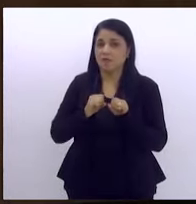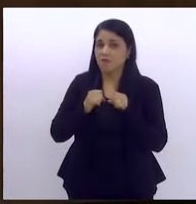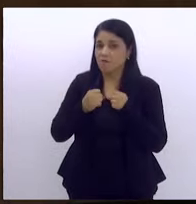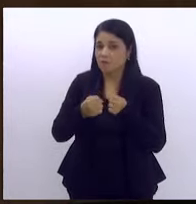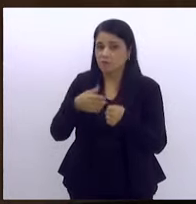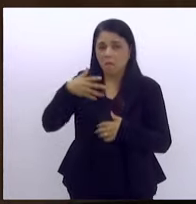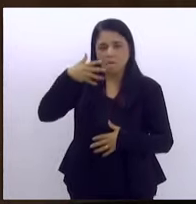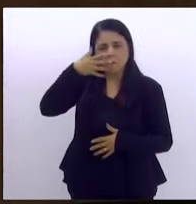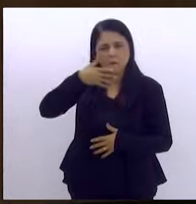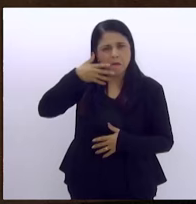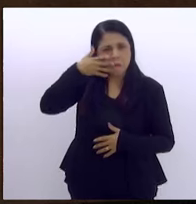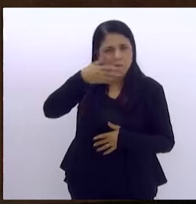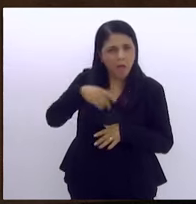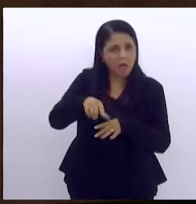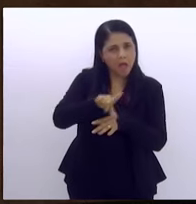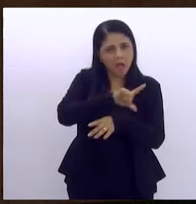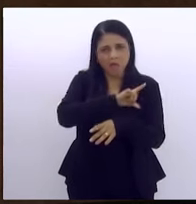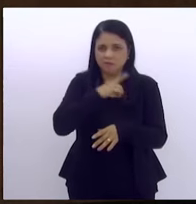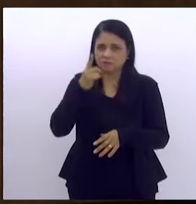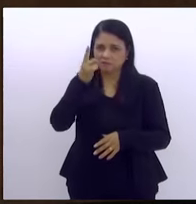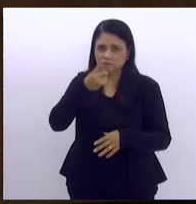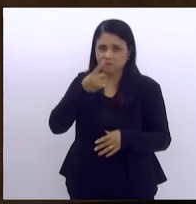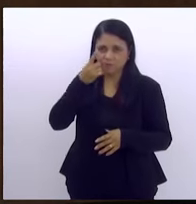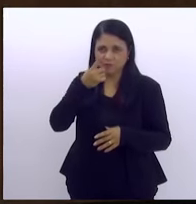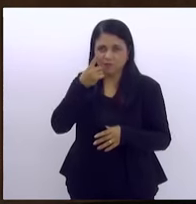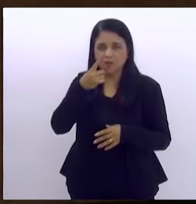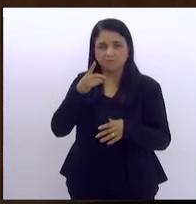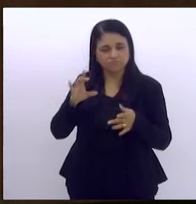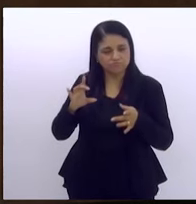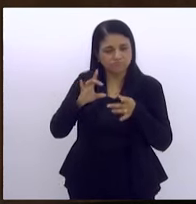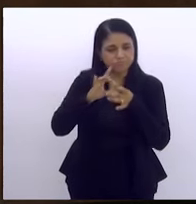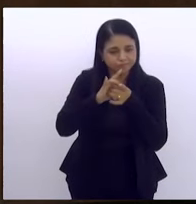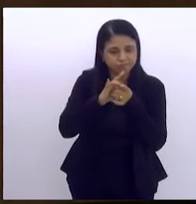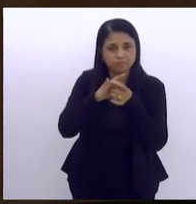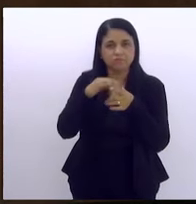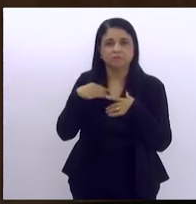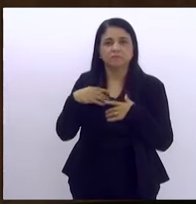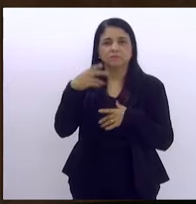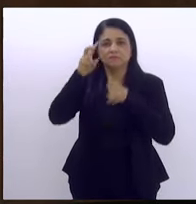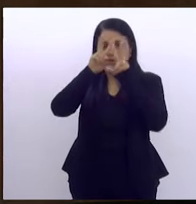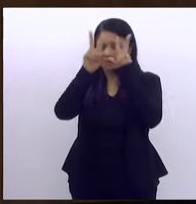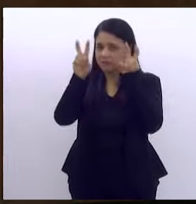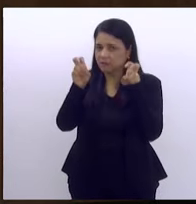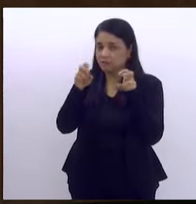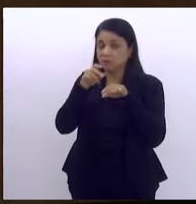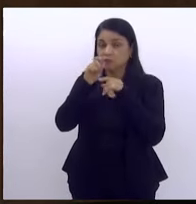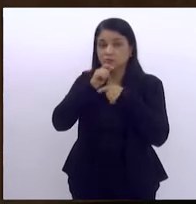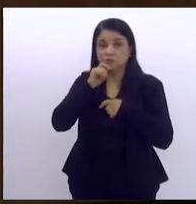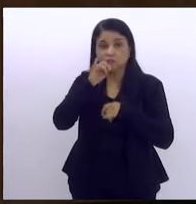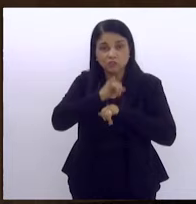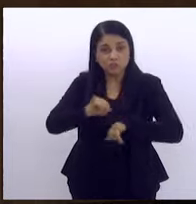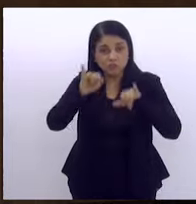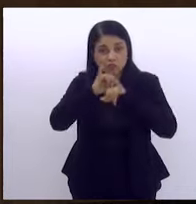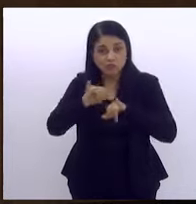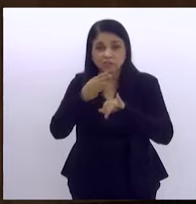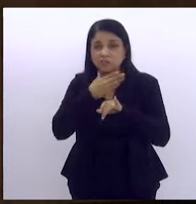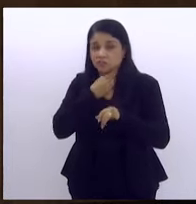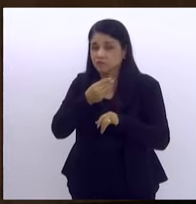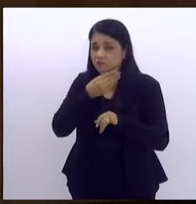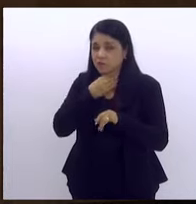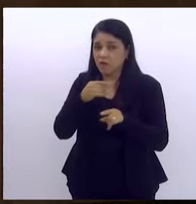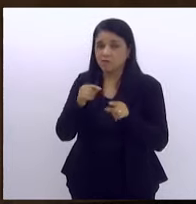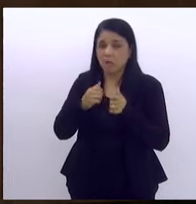daqueles que me antecederam, porque o tema da propagação de notícias falsas, nós sabemos e